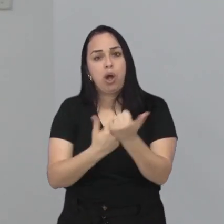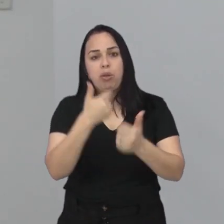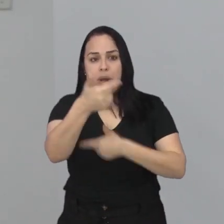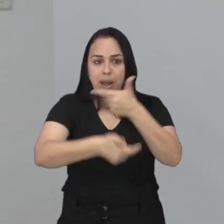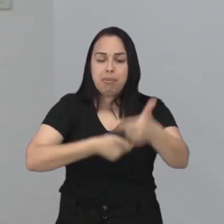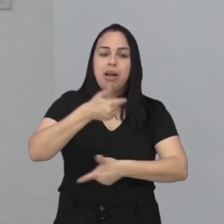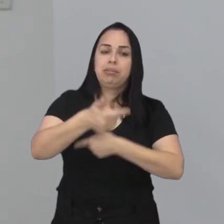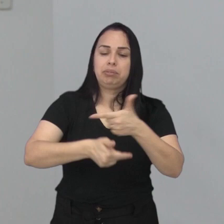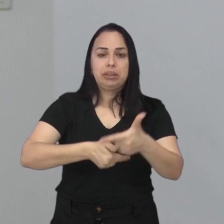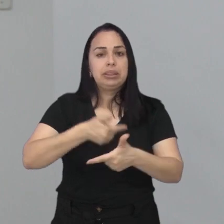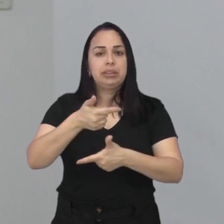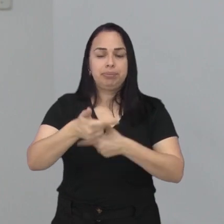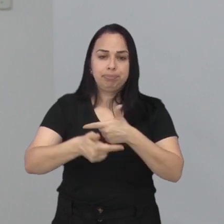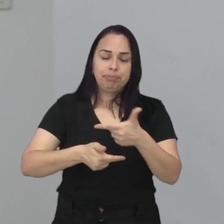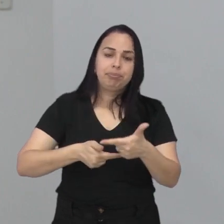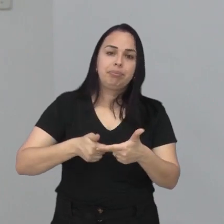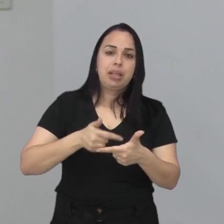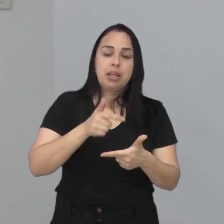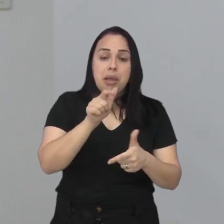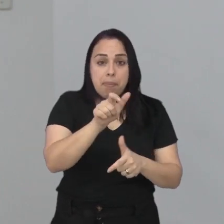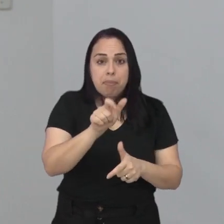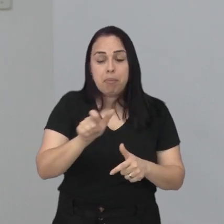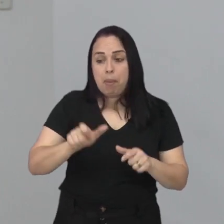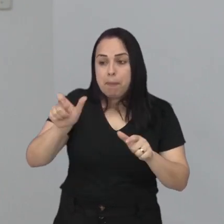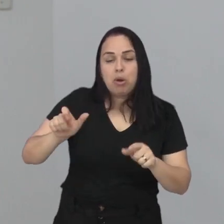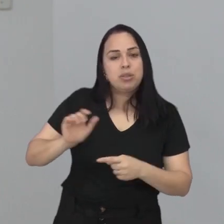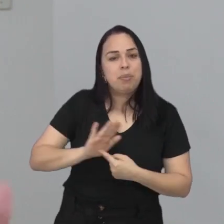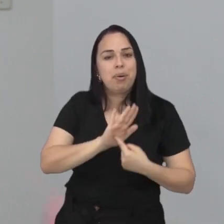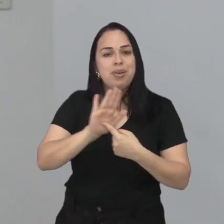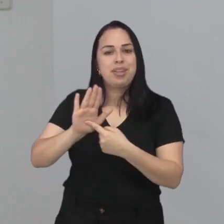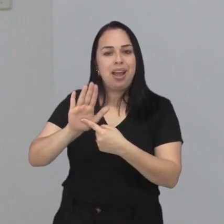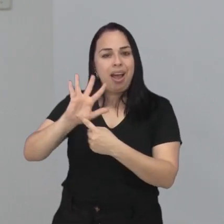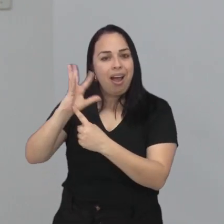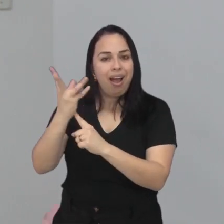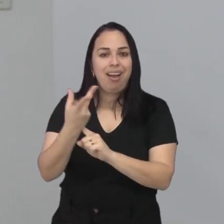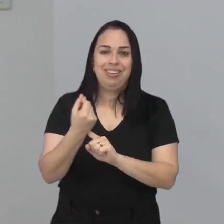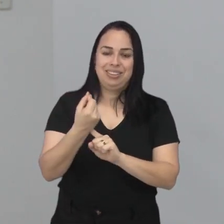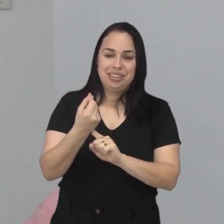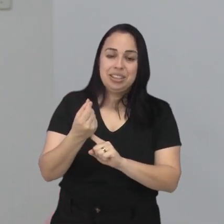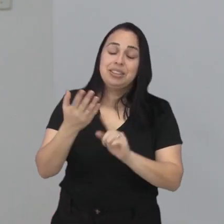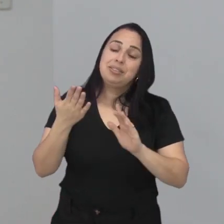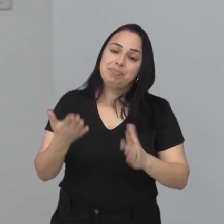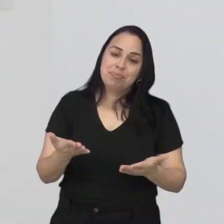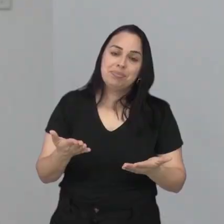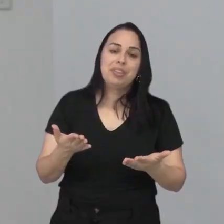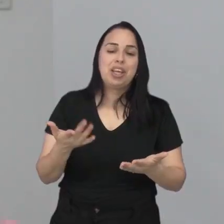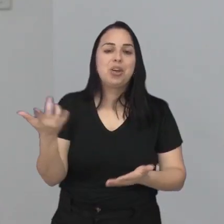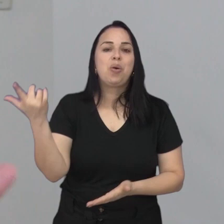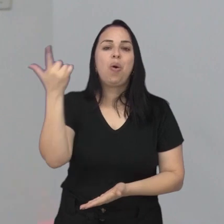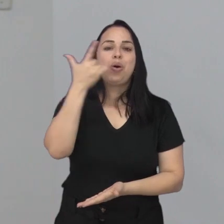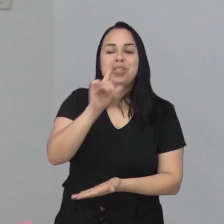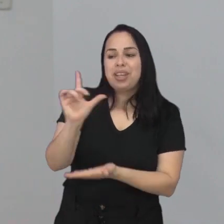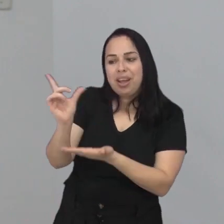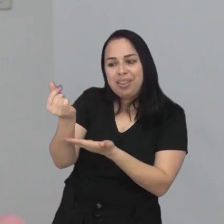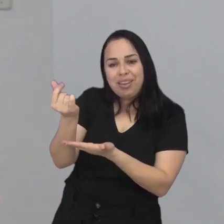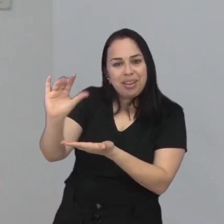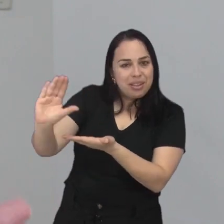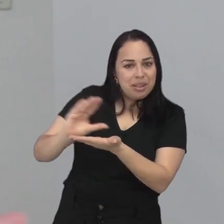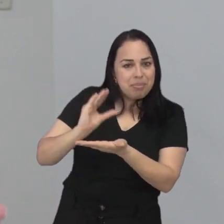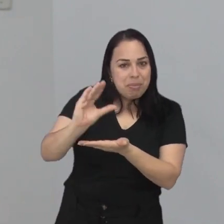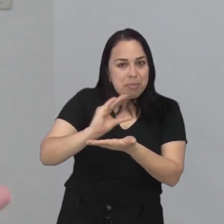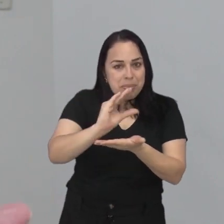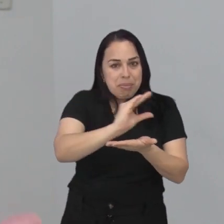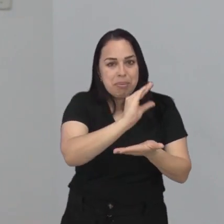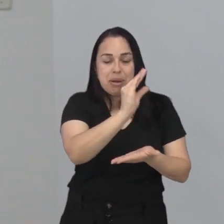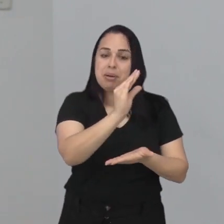maneira de apoiar o trabalho, a que essas pessoas possam mostrar a sua arte, o seu trabalho e, com isso,